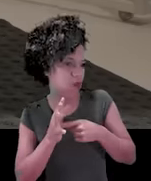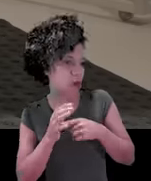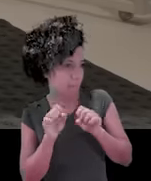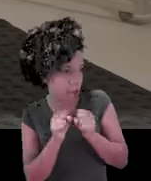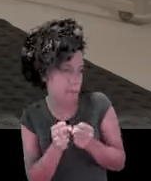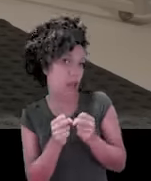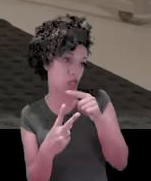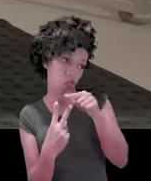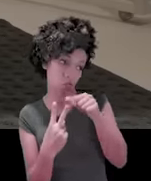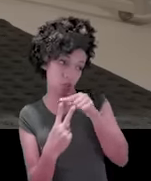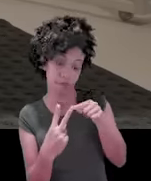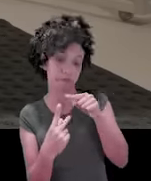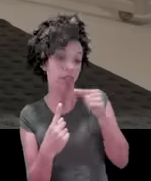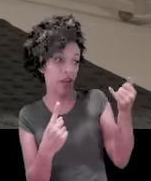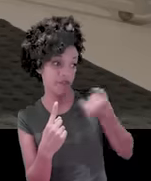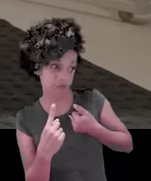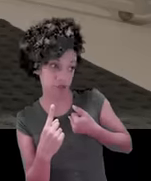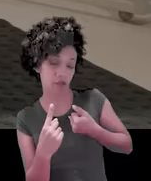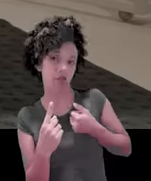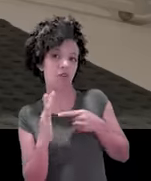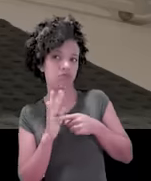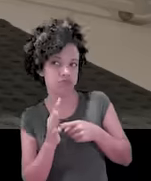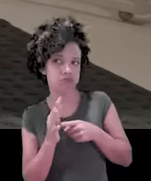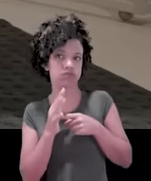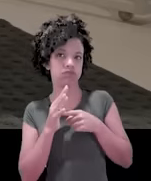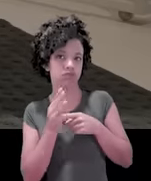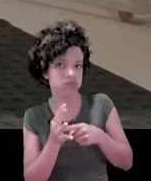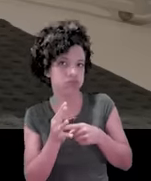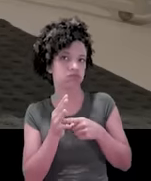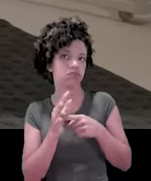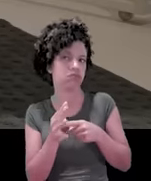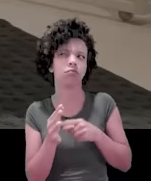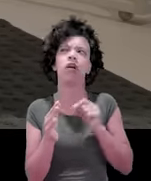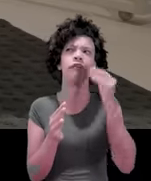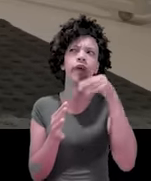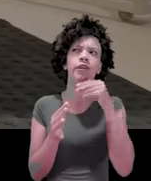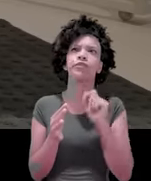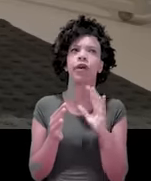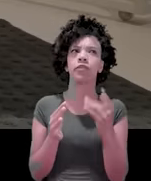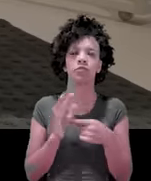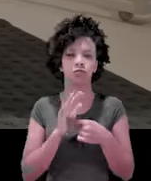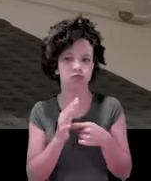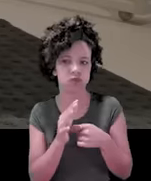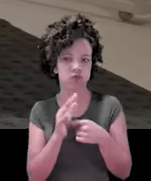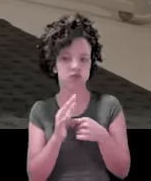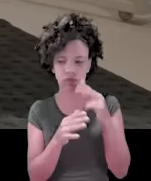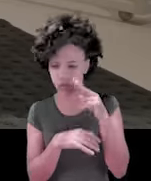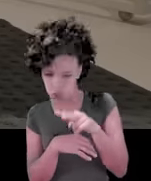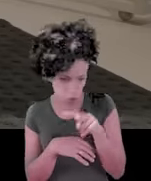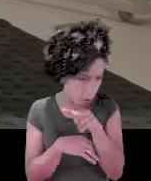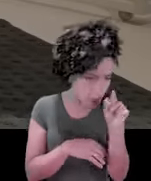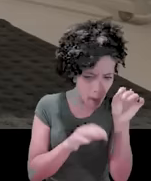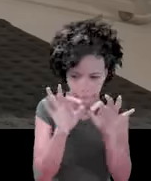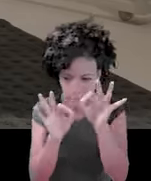ele tem de duas formas de falhar ele vai avisando que ele vai falando da roupa vai vai falando eu vou que tá acontecendo olha vai dar um jeito olha